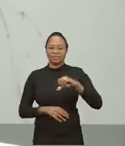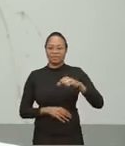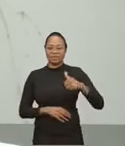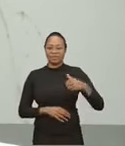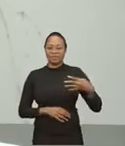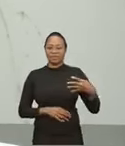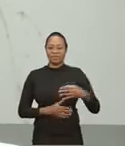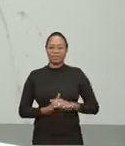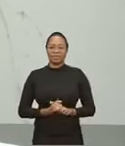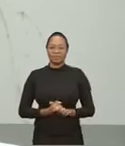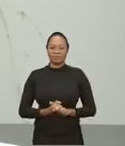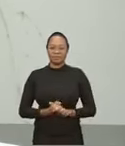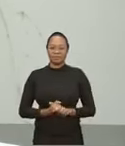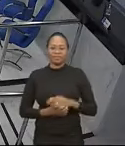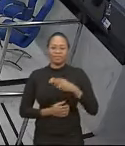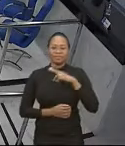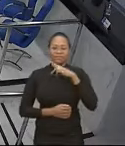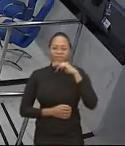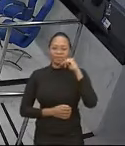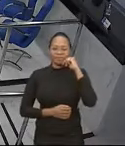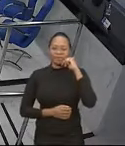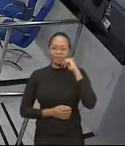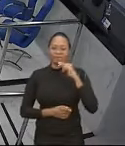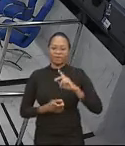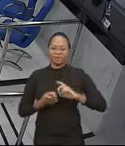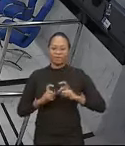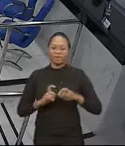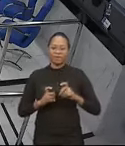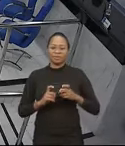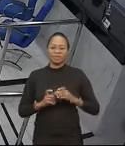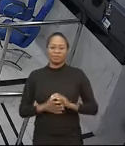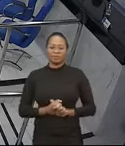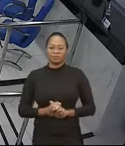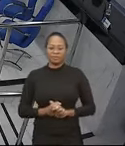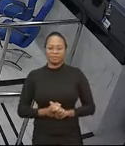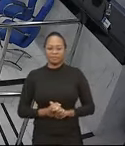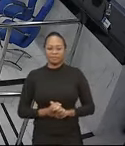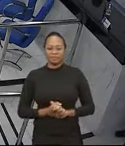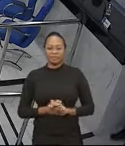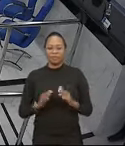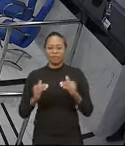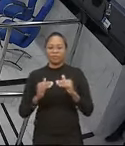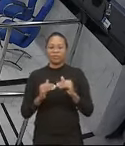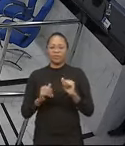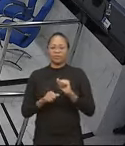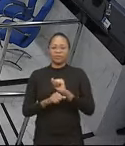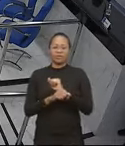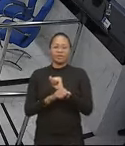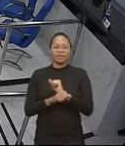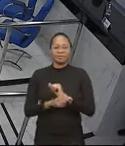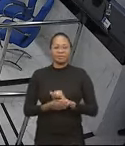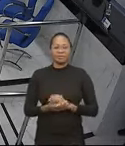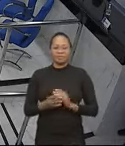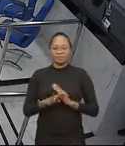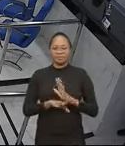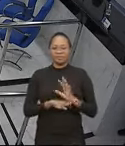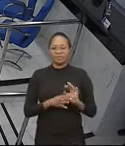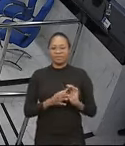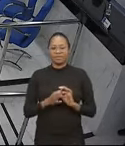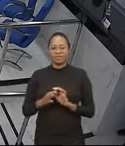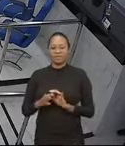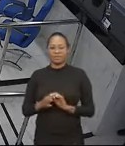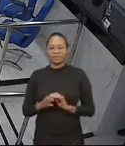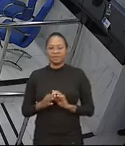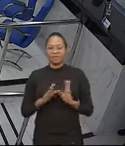vereador Niltinho, em discussão. Em votação. Em ordem permanece como está, aprovado por